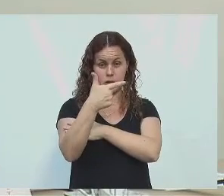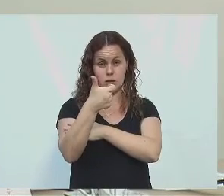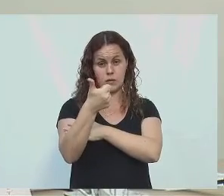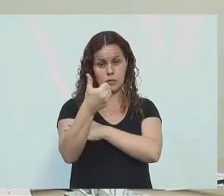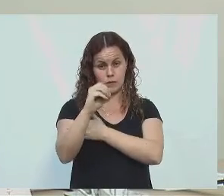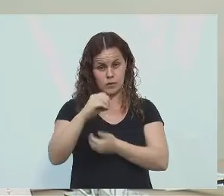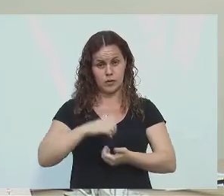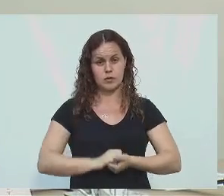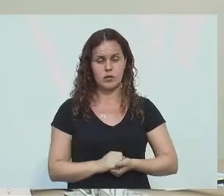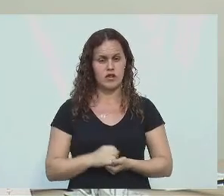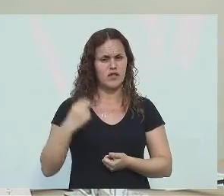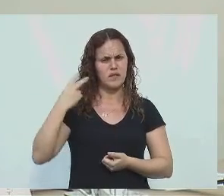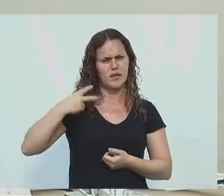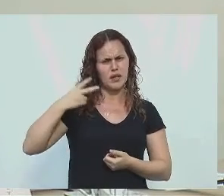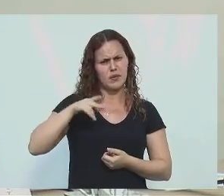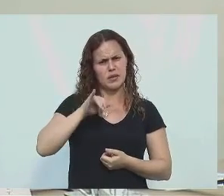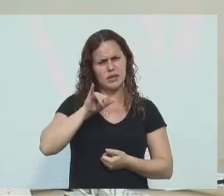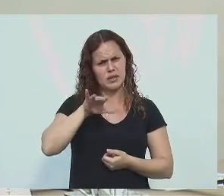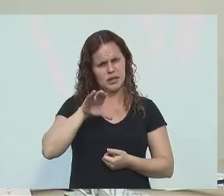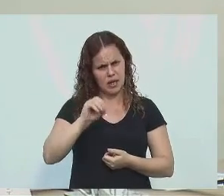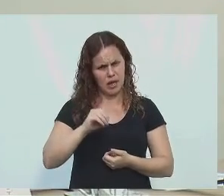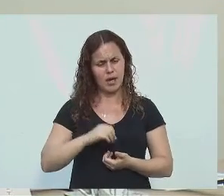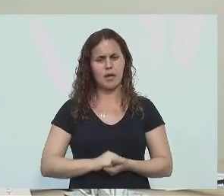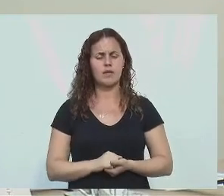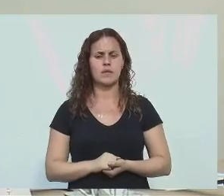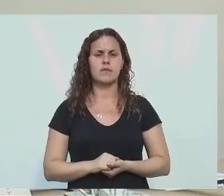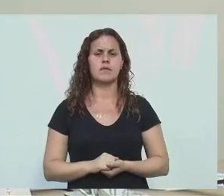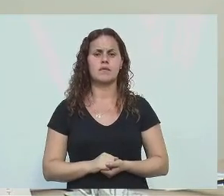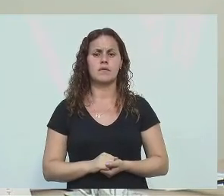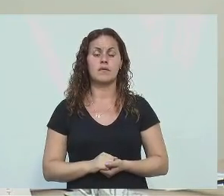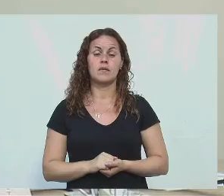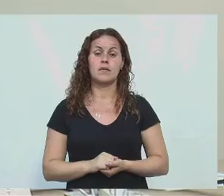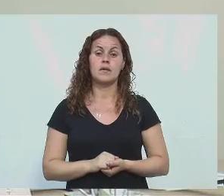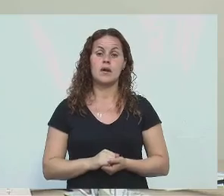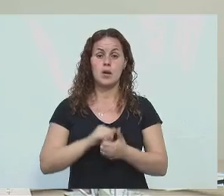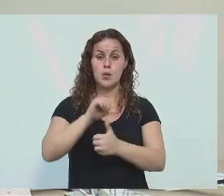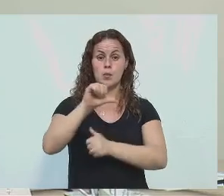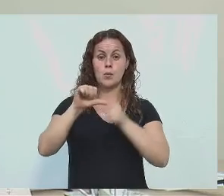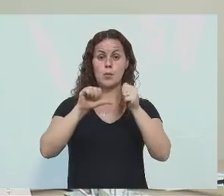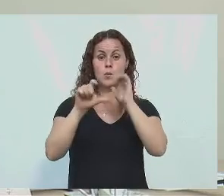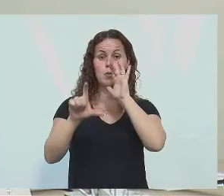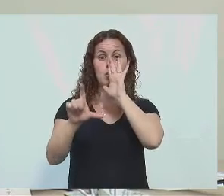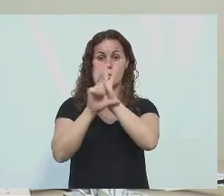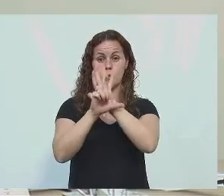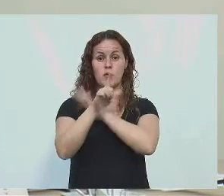067/2020, vereador Sávio José do Carmo Silva, altera a lei